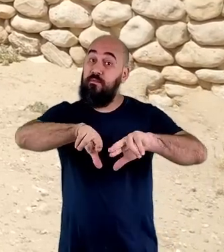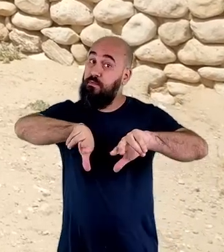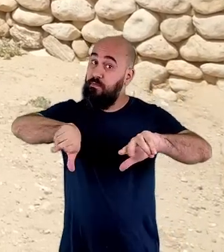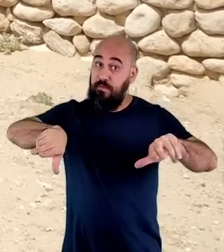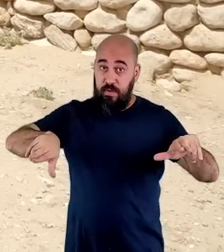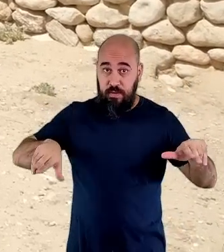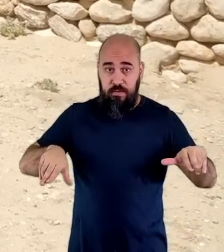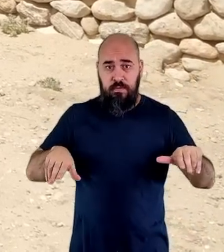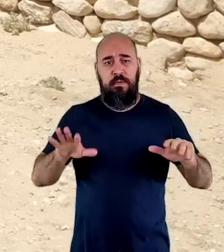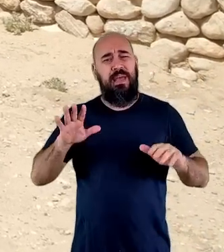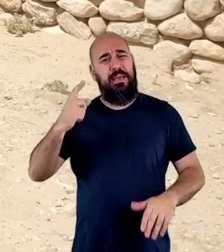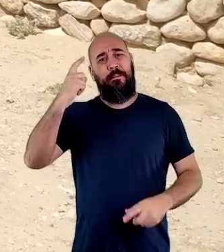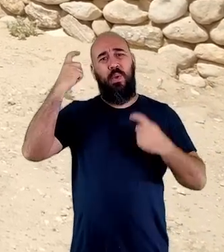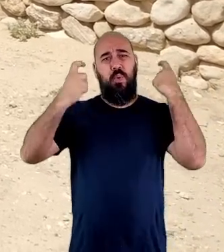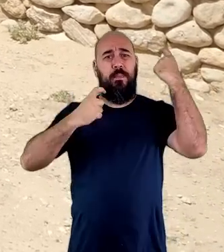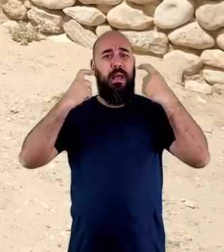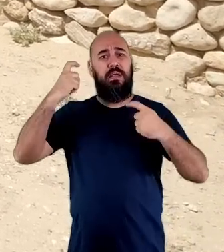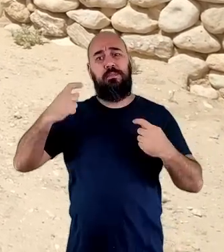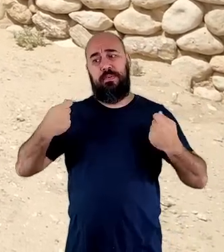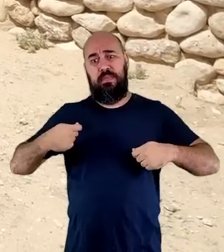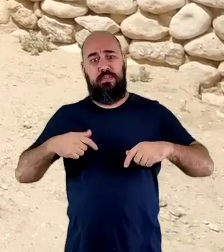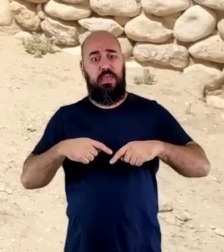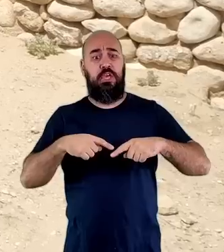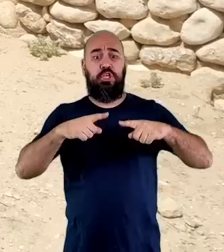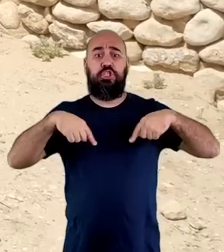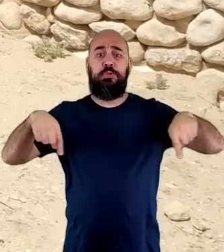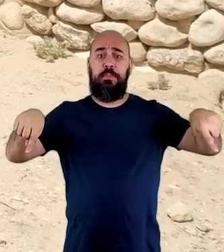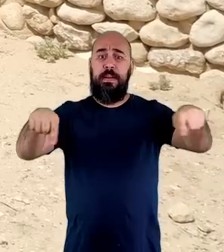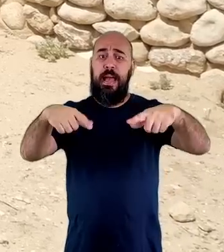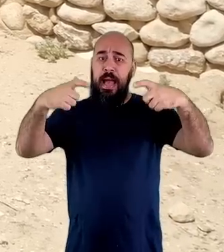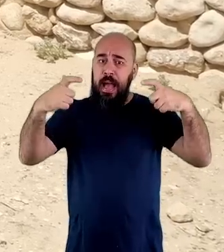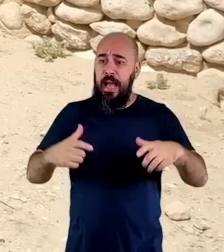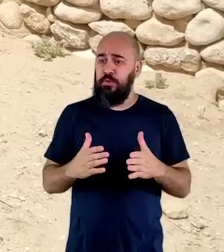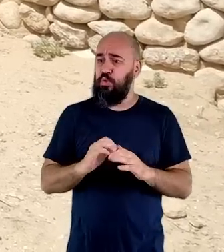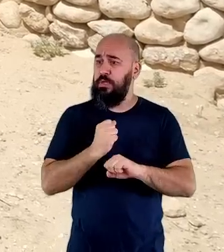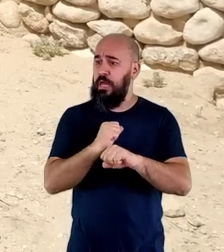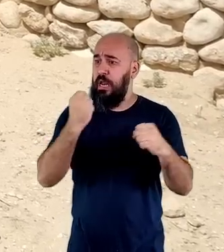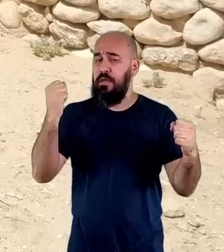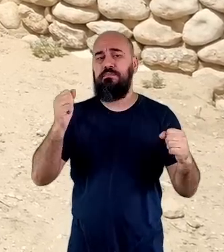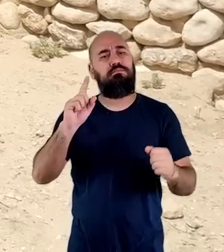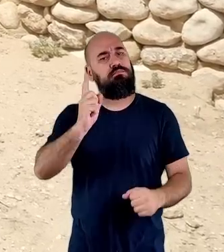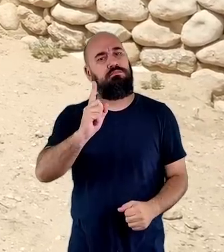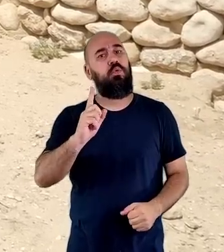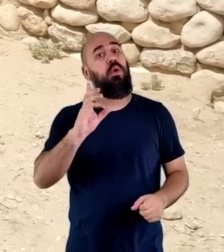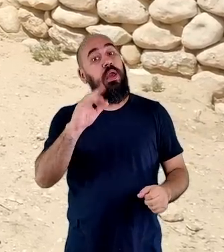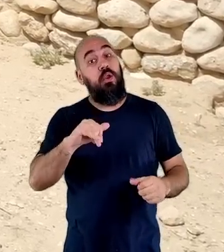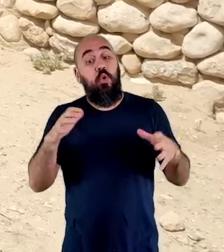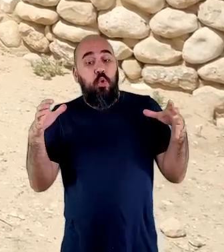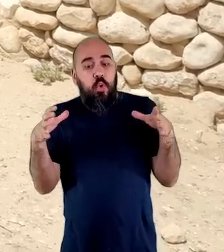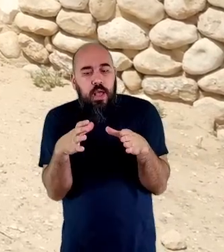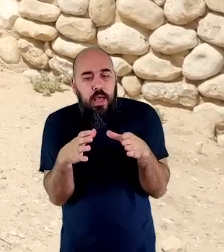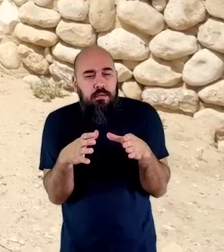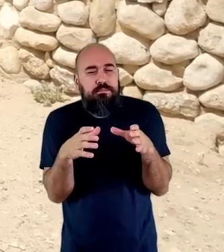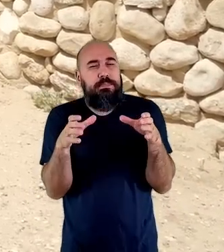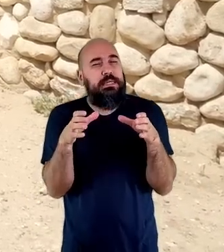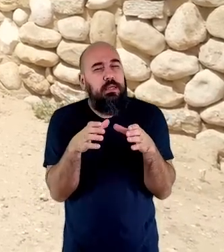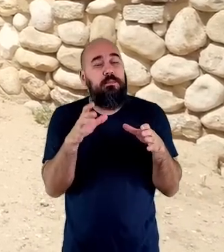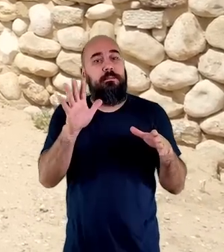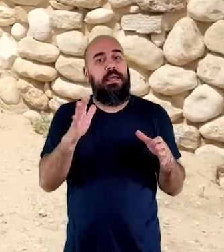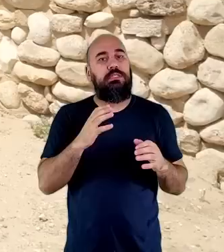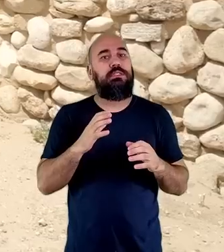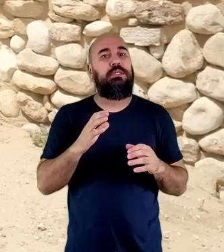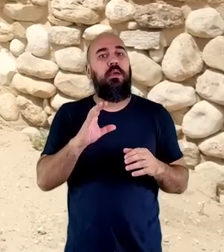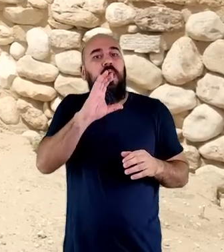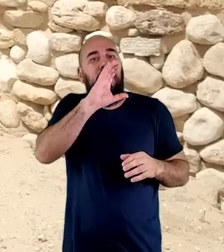de espaço como nós temos a ideia hoje no Brasil. O importante era o aconchego. Agora você vê, embora eu estou falando de uma